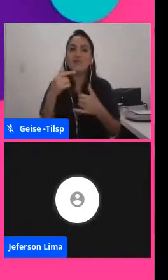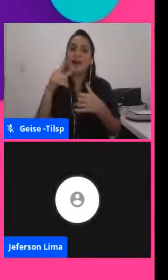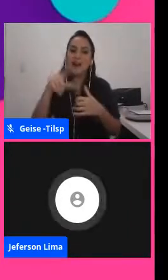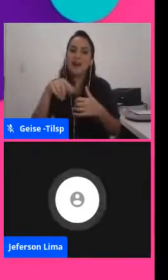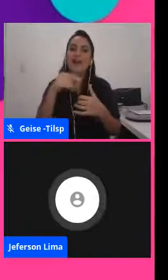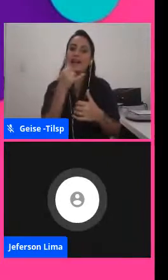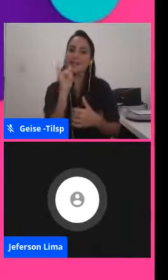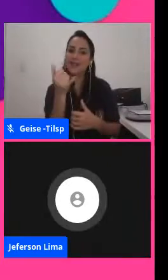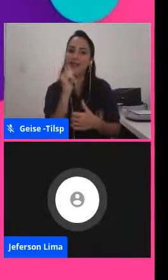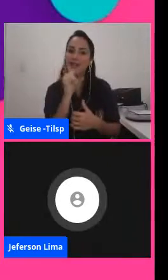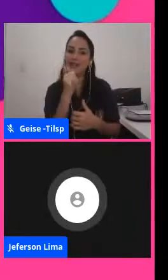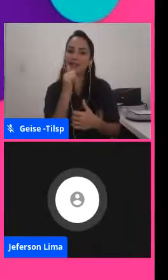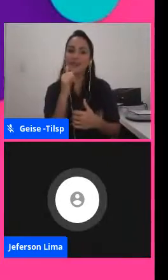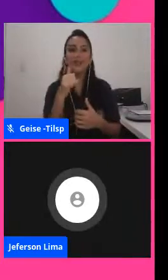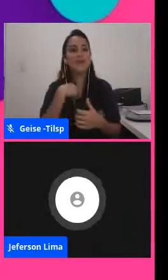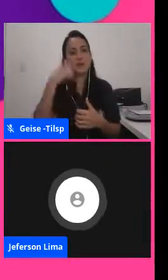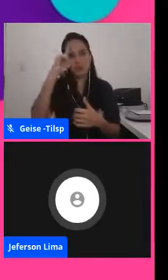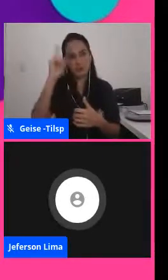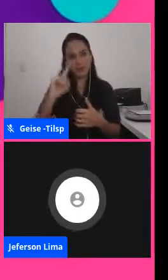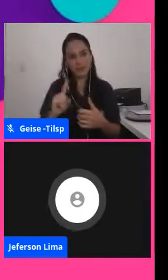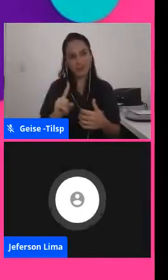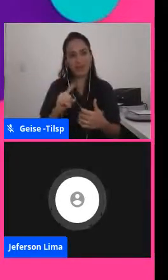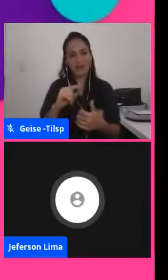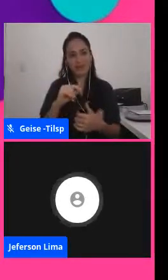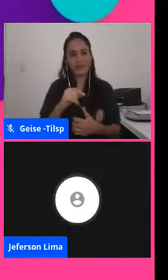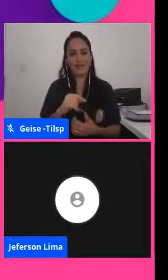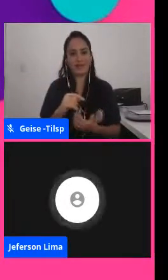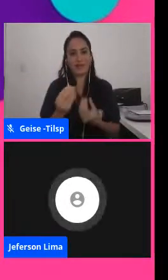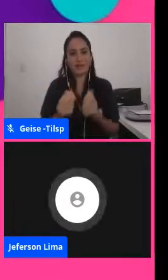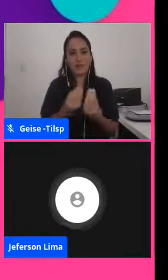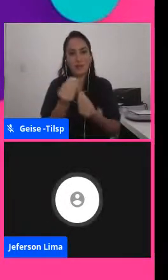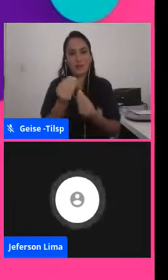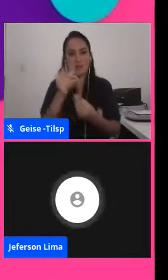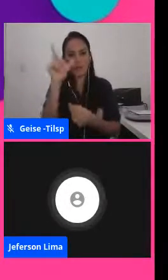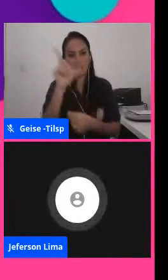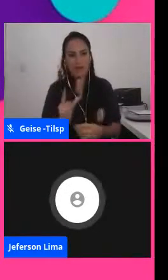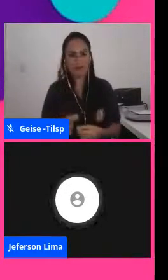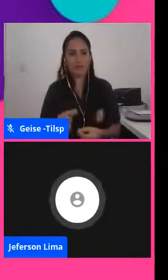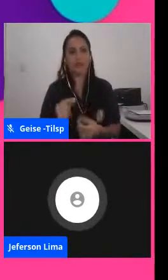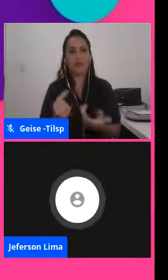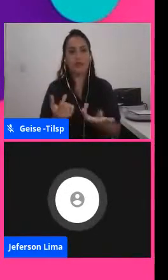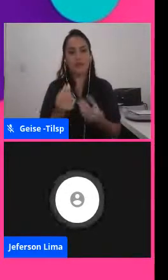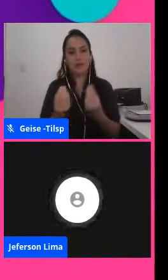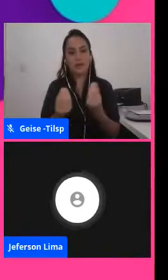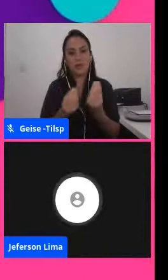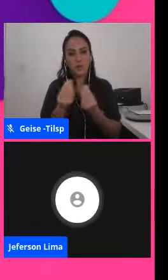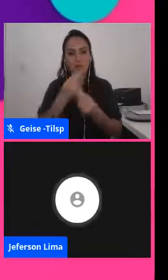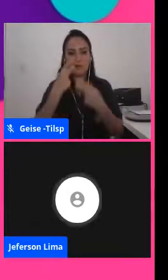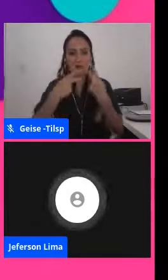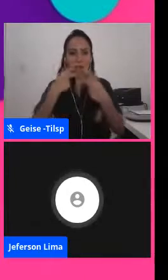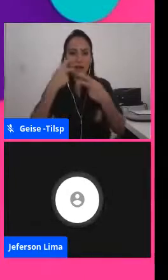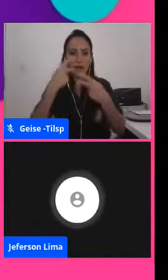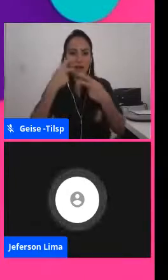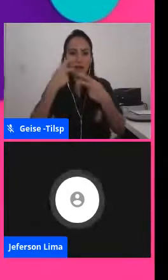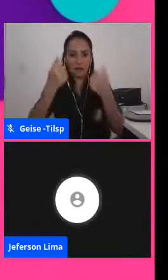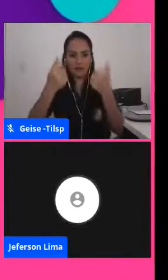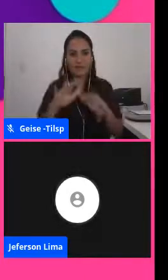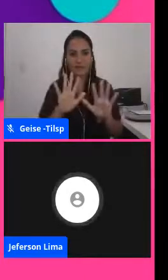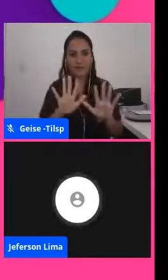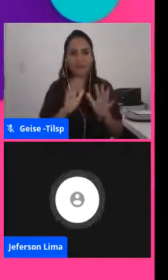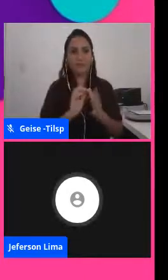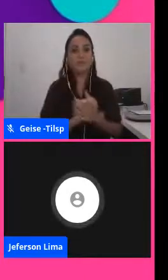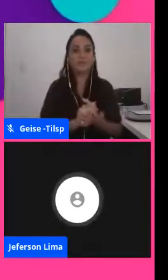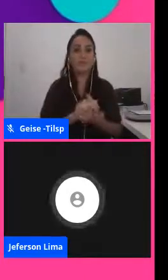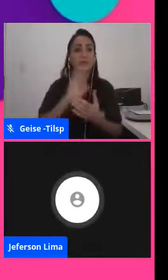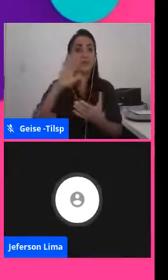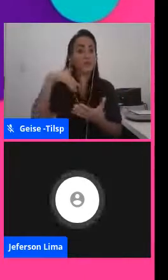certo? E o Uno, ele veio um pouquinho aí depois dessa época aí, né, como uma forma de padronizar aí. Ele é até disponível, ele tá disponível até hoje, ele